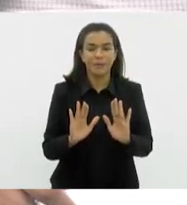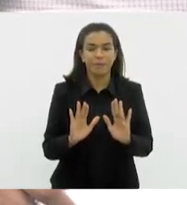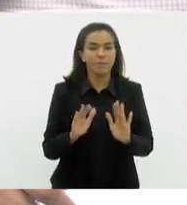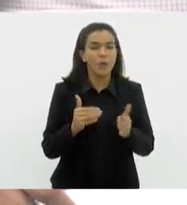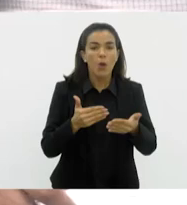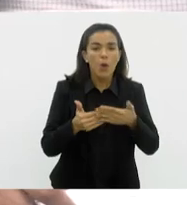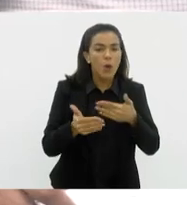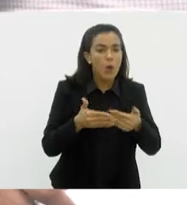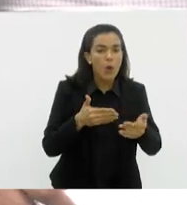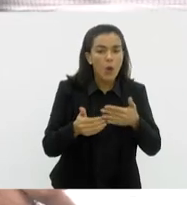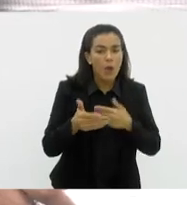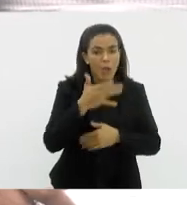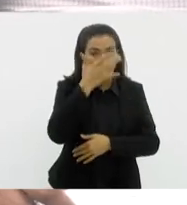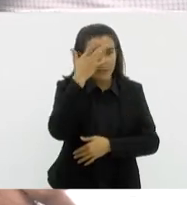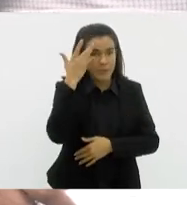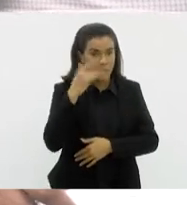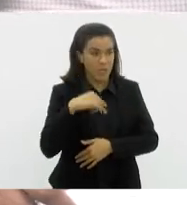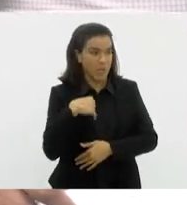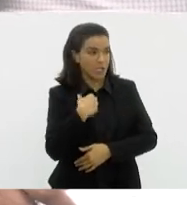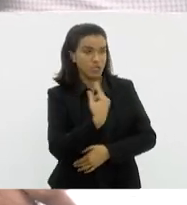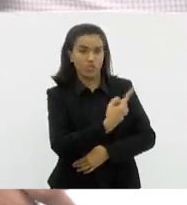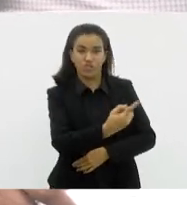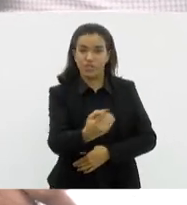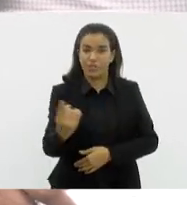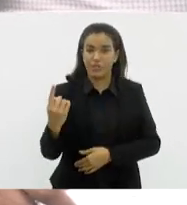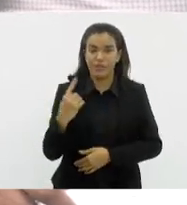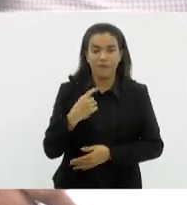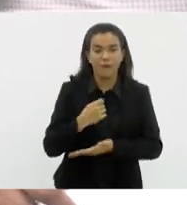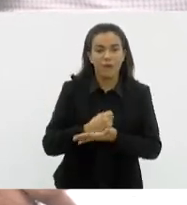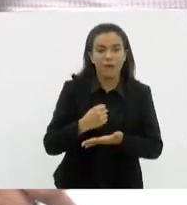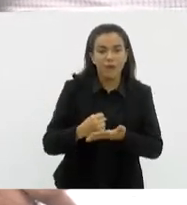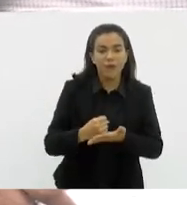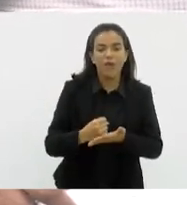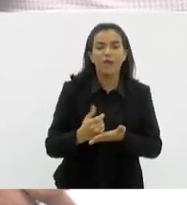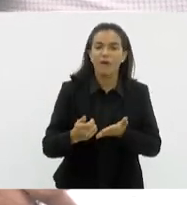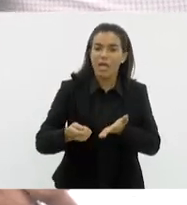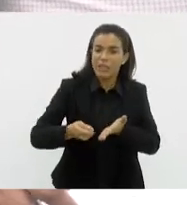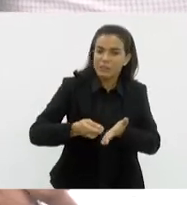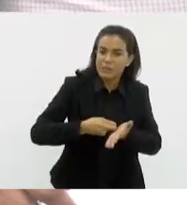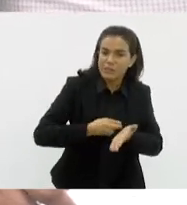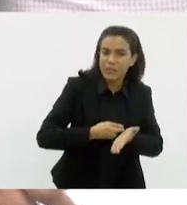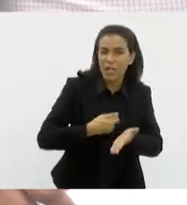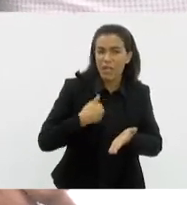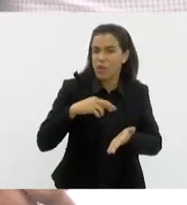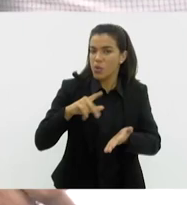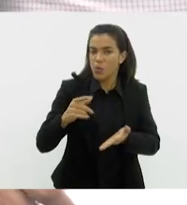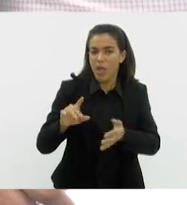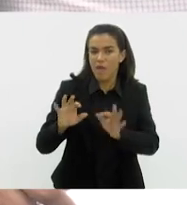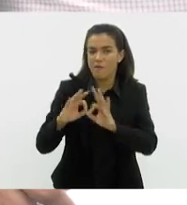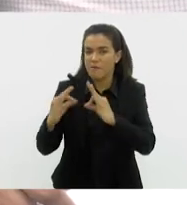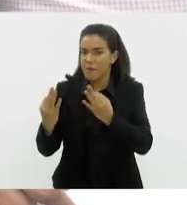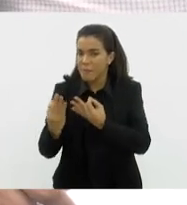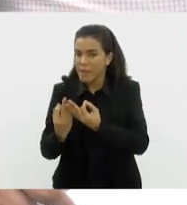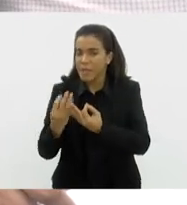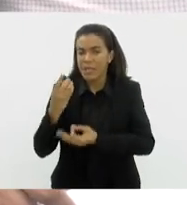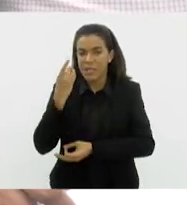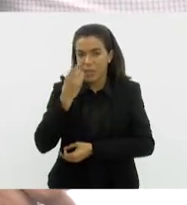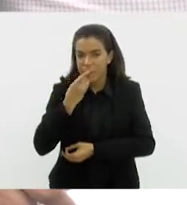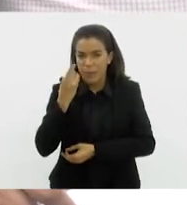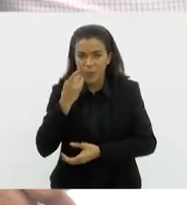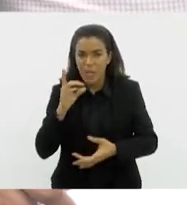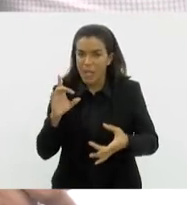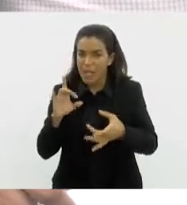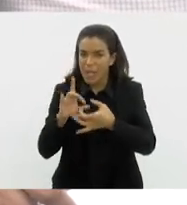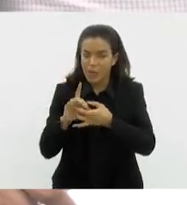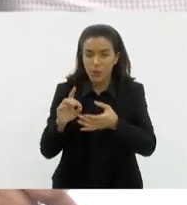qualquer pessoa que a gente vai contratar, ela tem que assinar um papel dizendo que não é parente dos deputados, aquelas questões básicas. Por